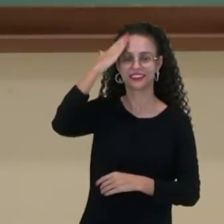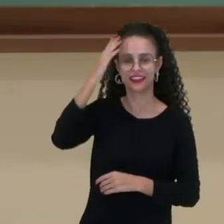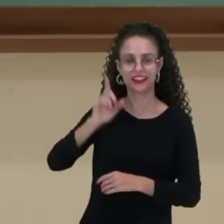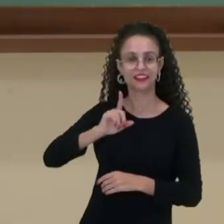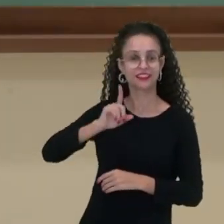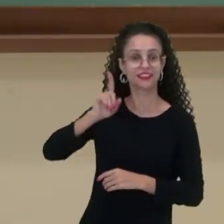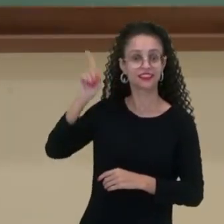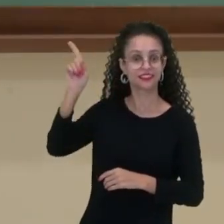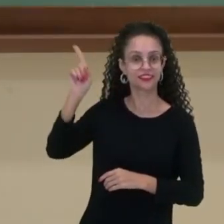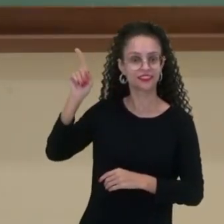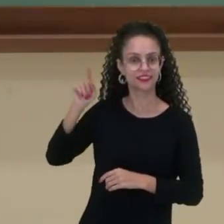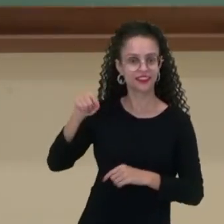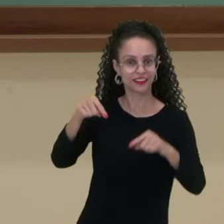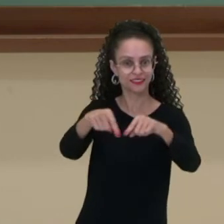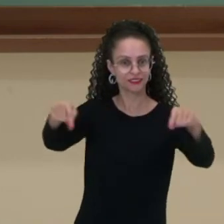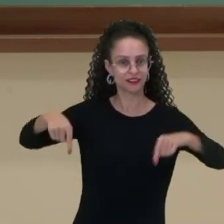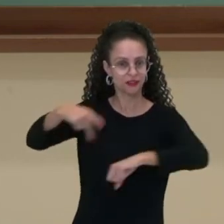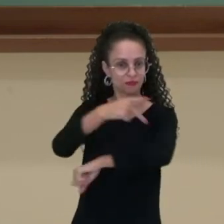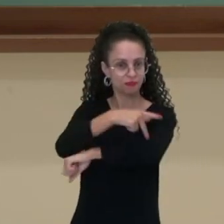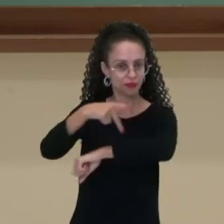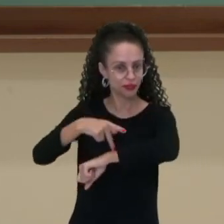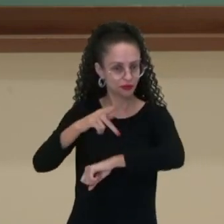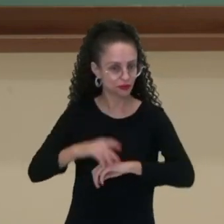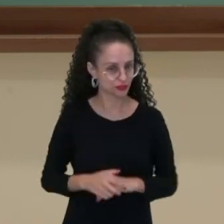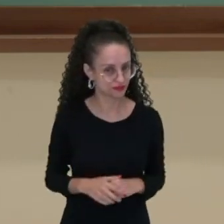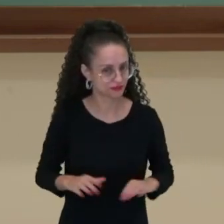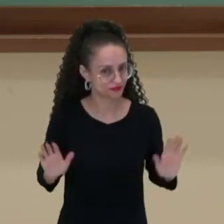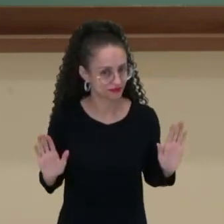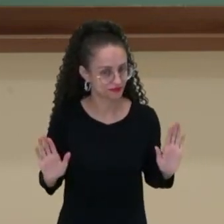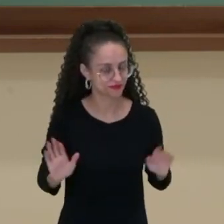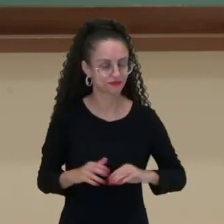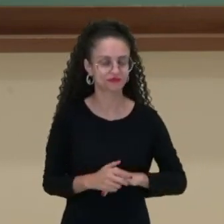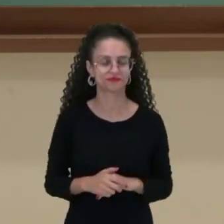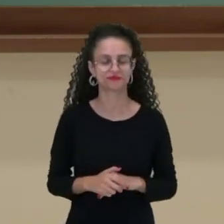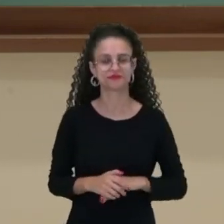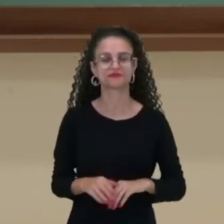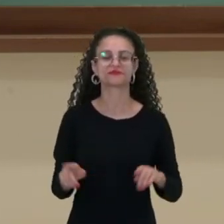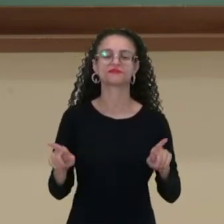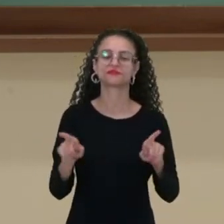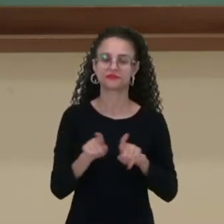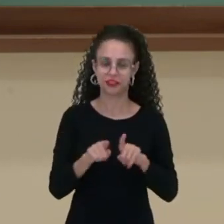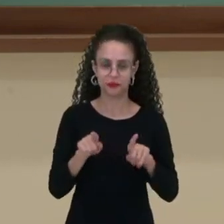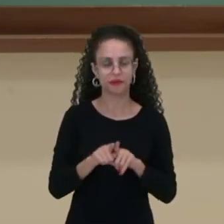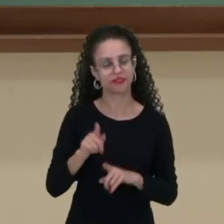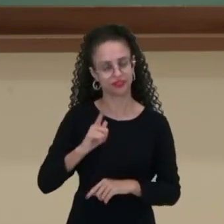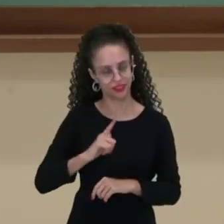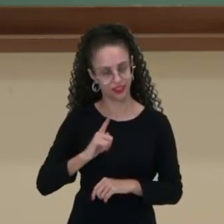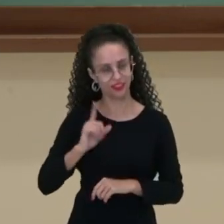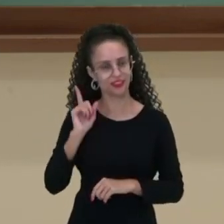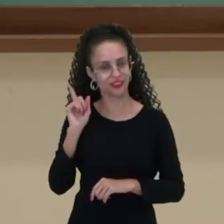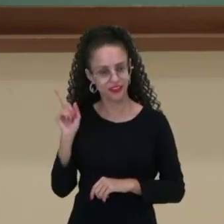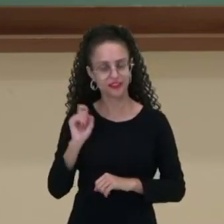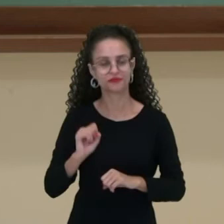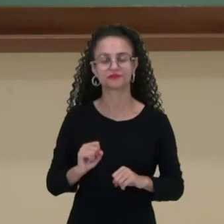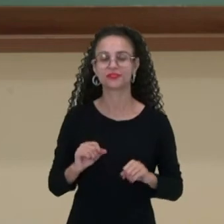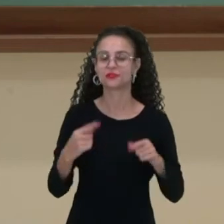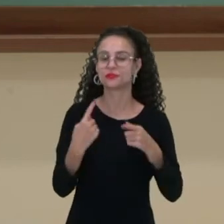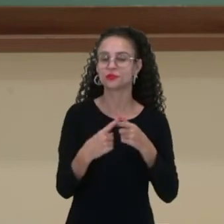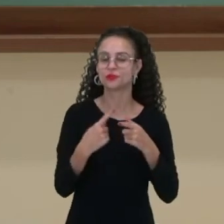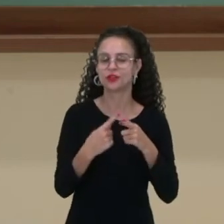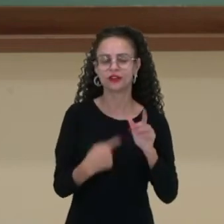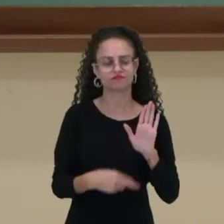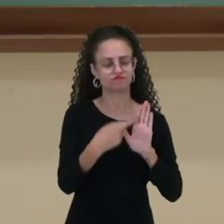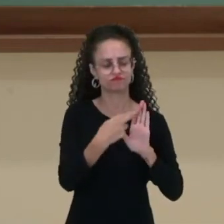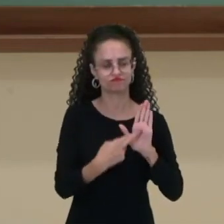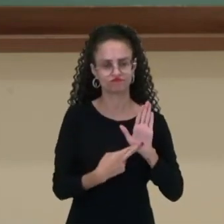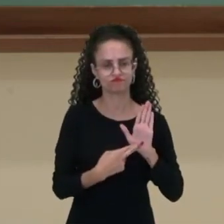na sala da pedagogia. Ó, também transita por lá. Afinal, essas leis transitam e